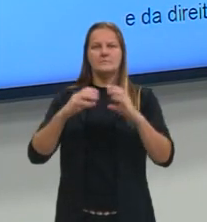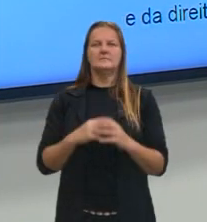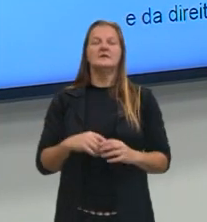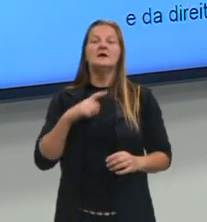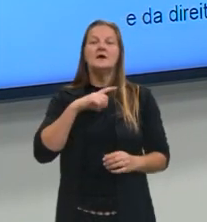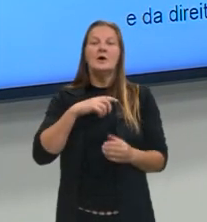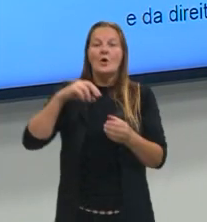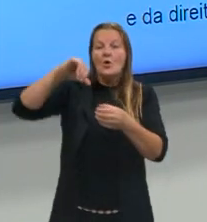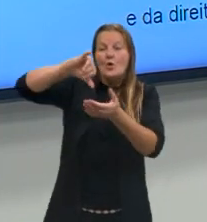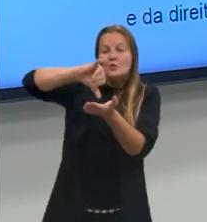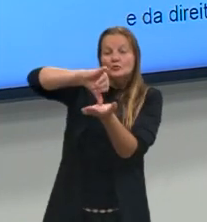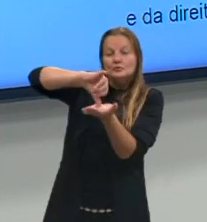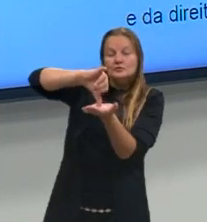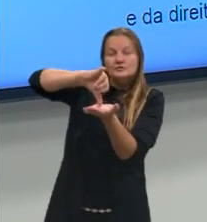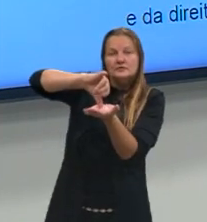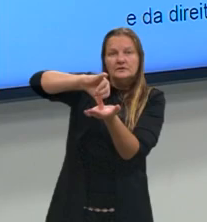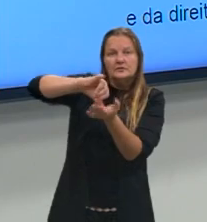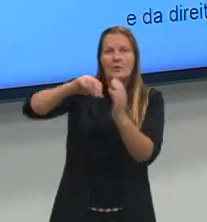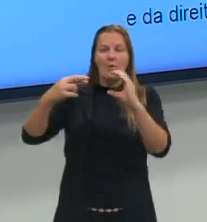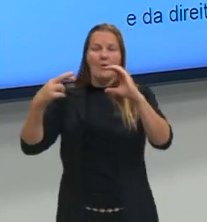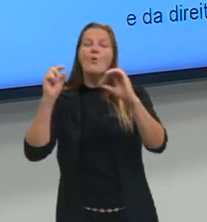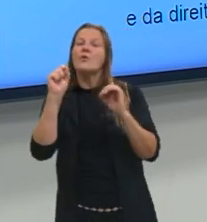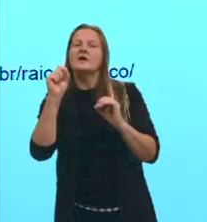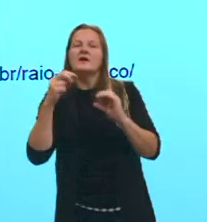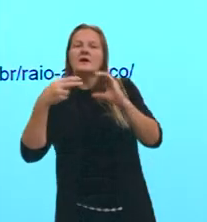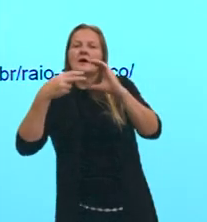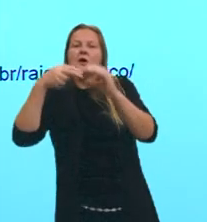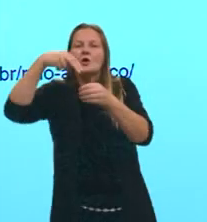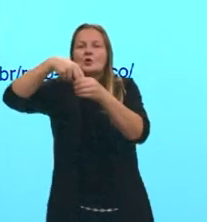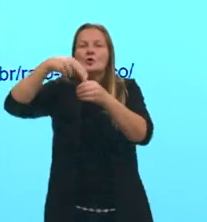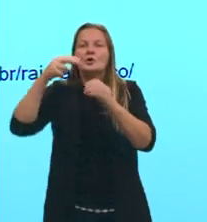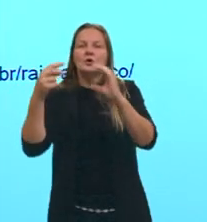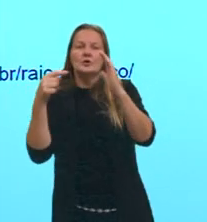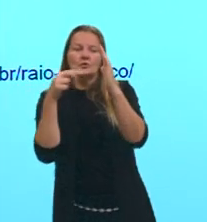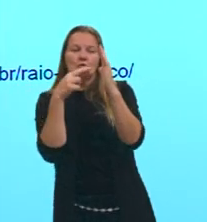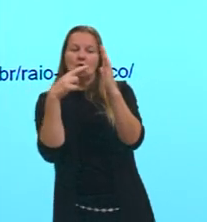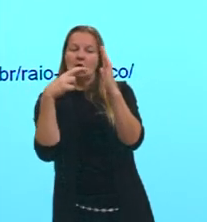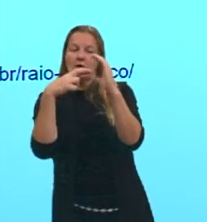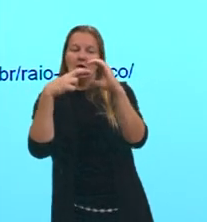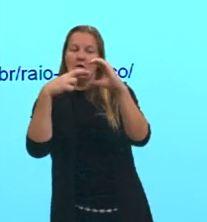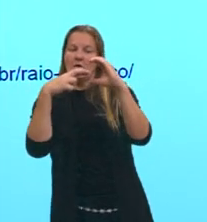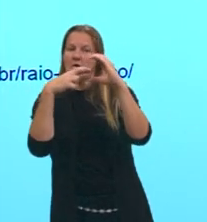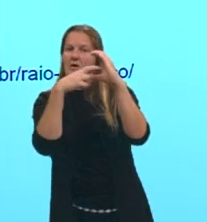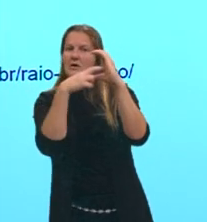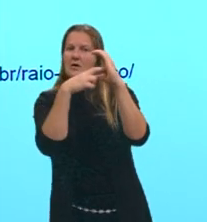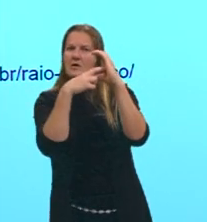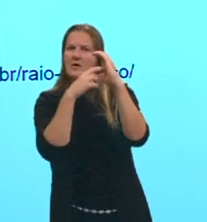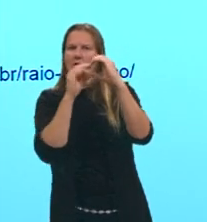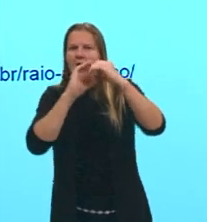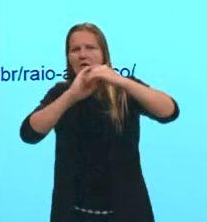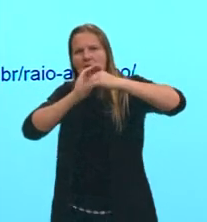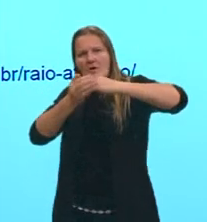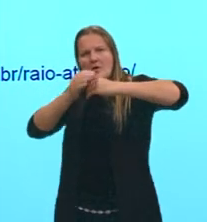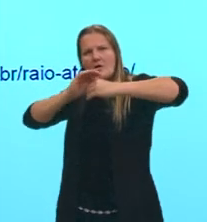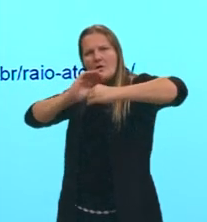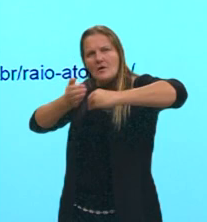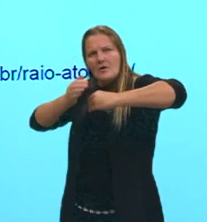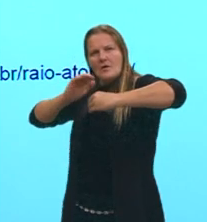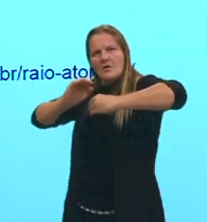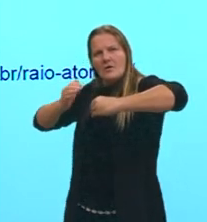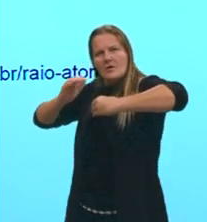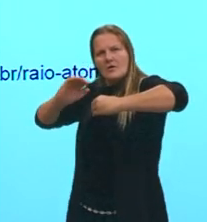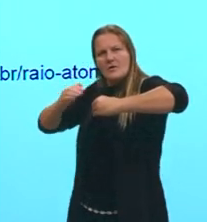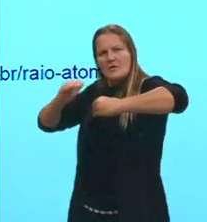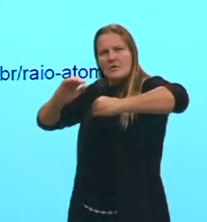ao centro EA o raio vai ser essa distância do núcleo é um elétron na última camada né da camada de